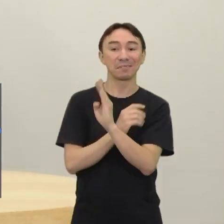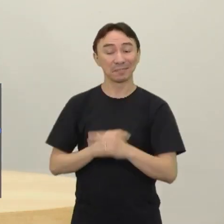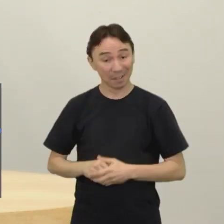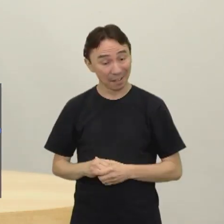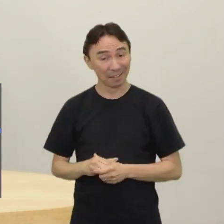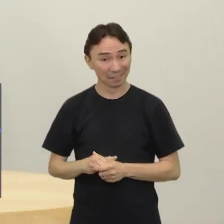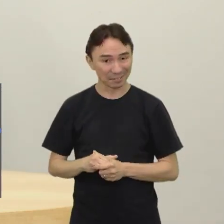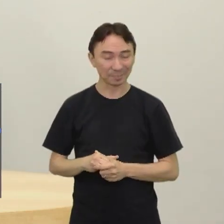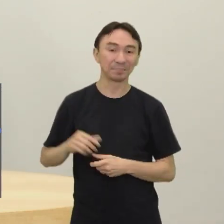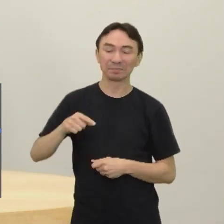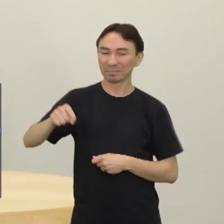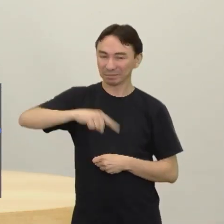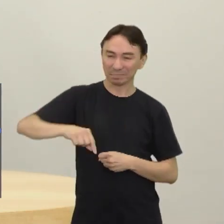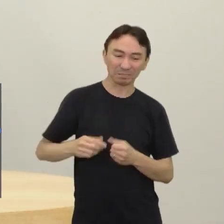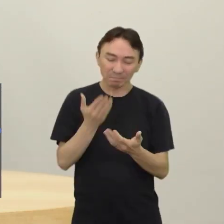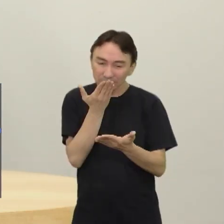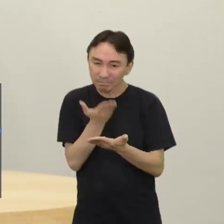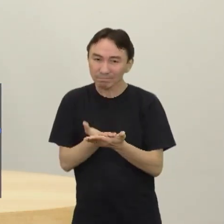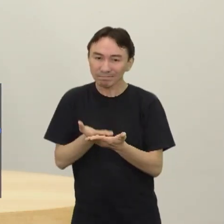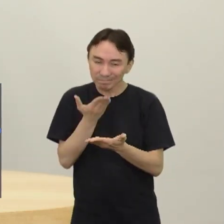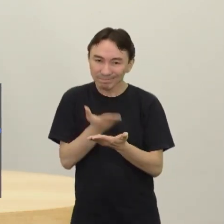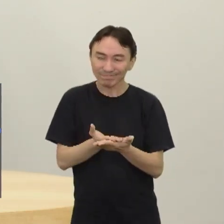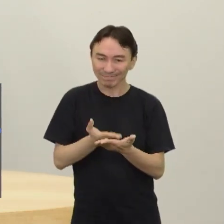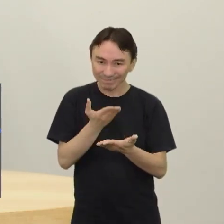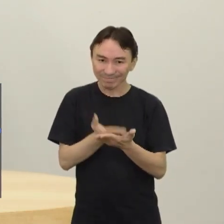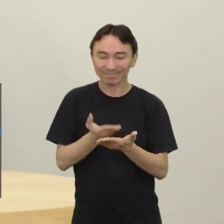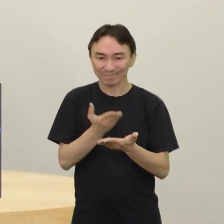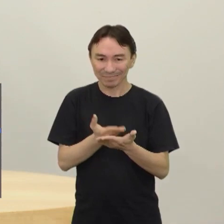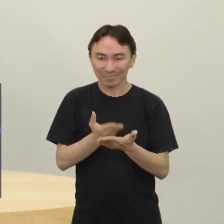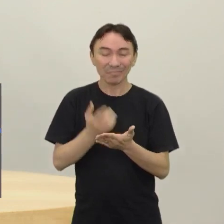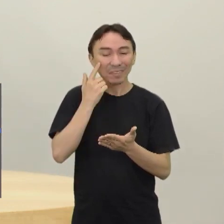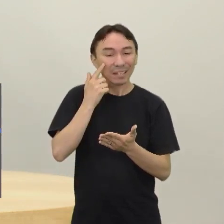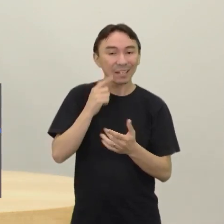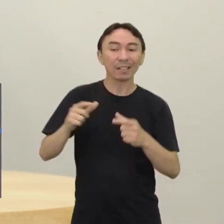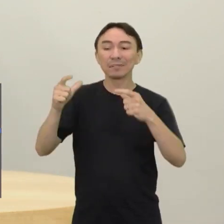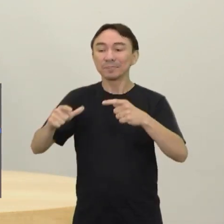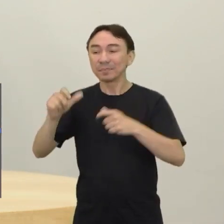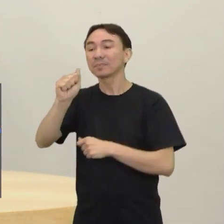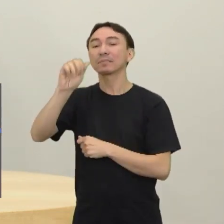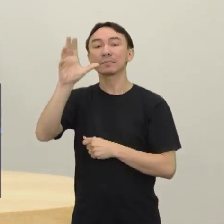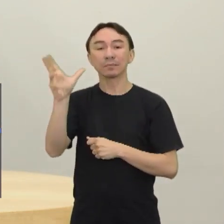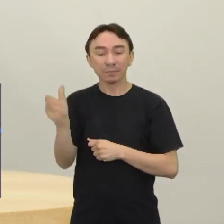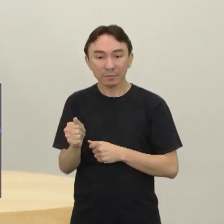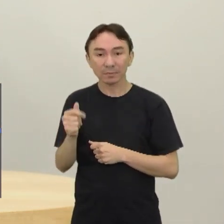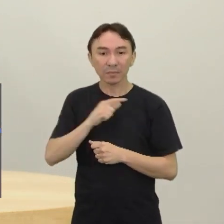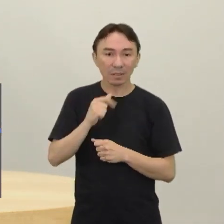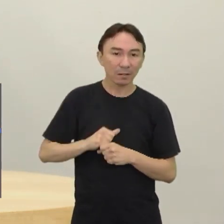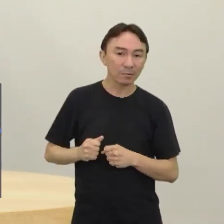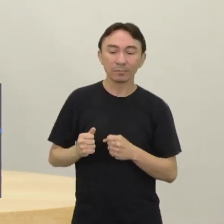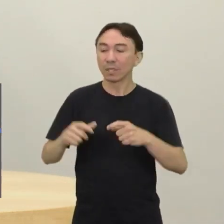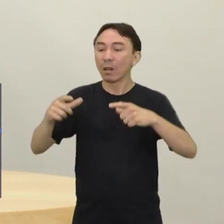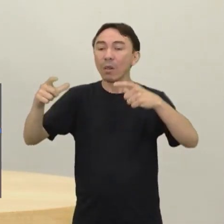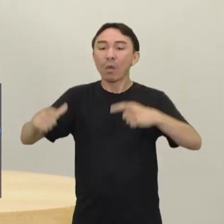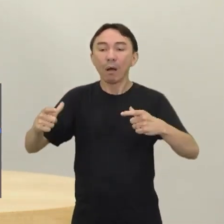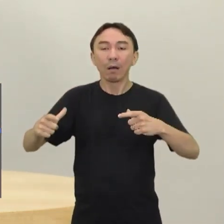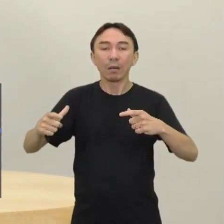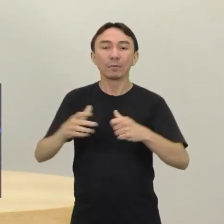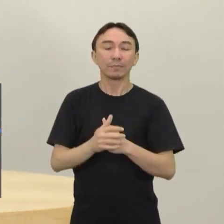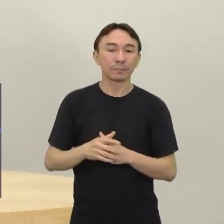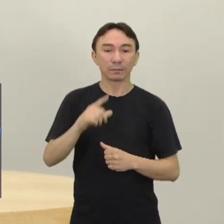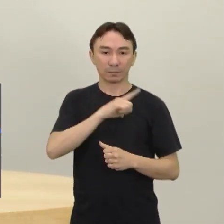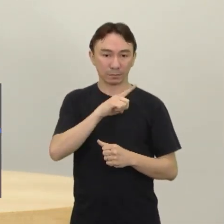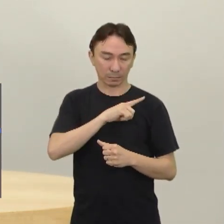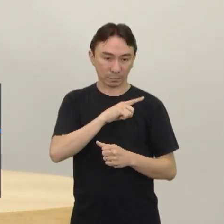relevo, vegetação, clima do continente africano, ele tem aspectos muito semelhantes, né,